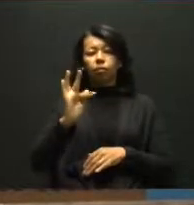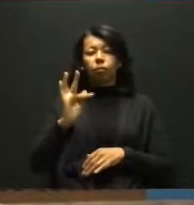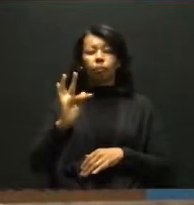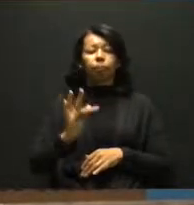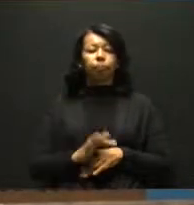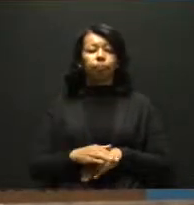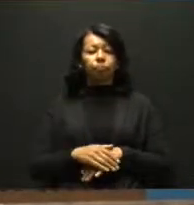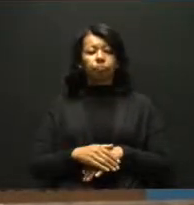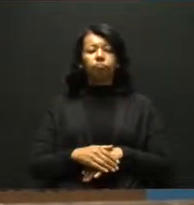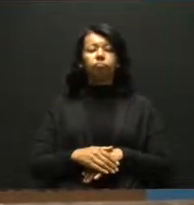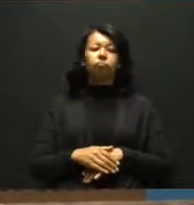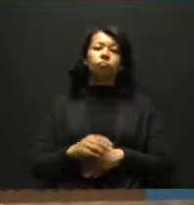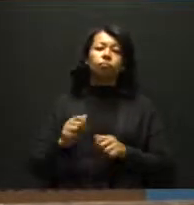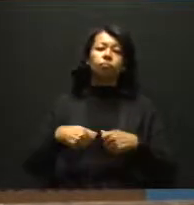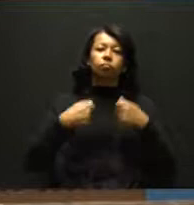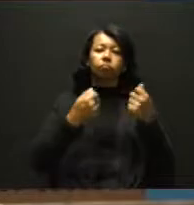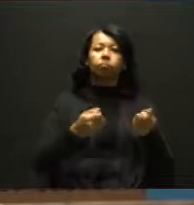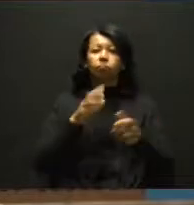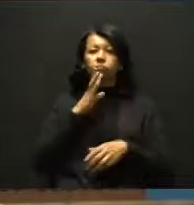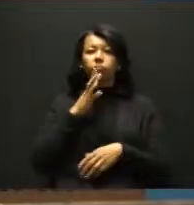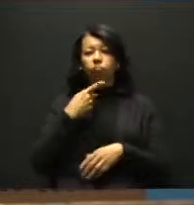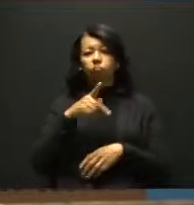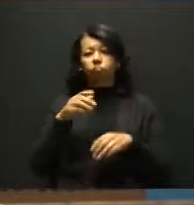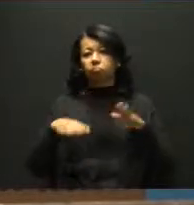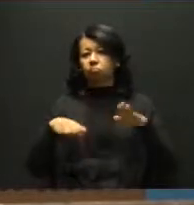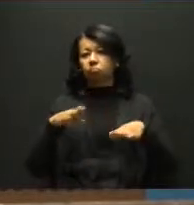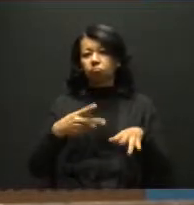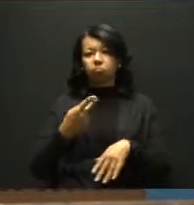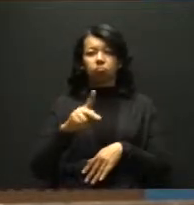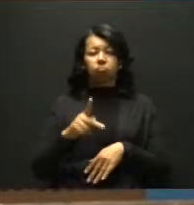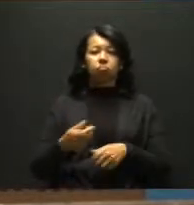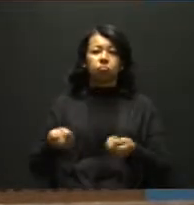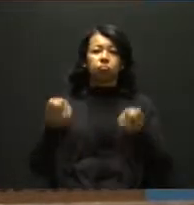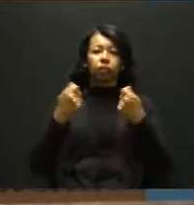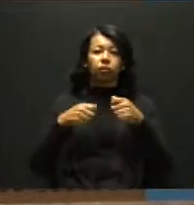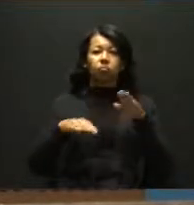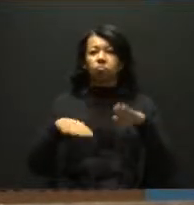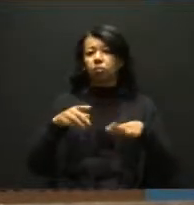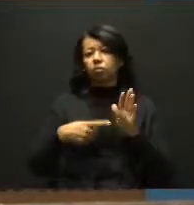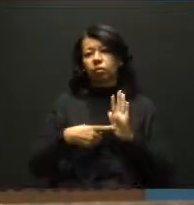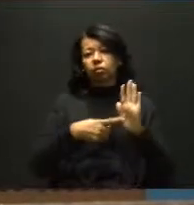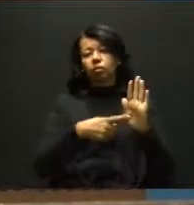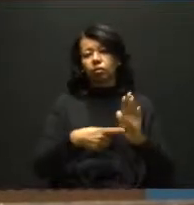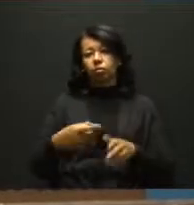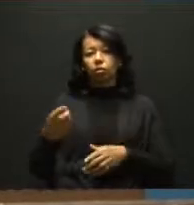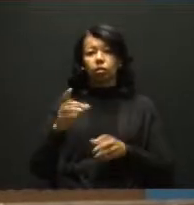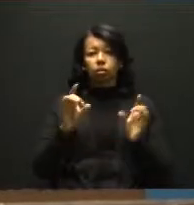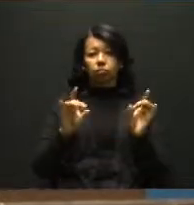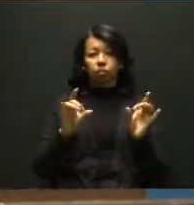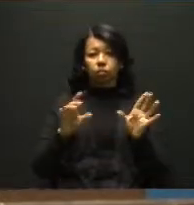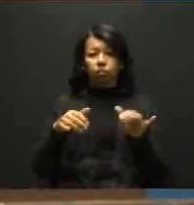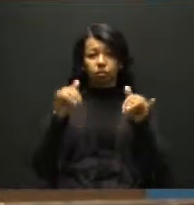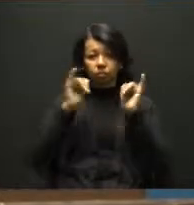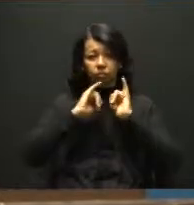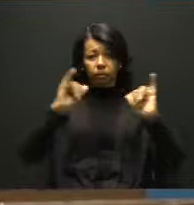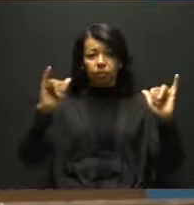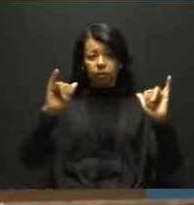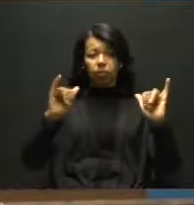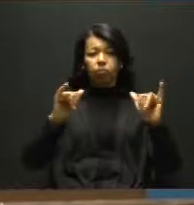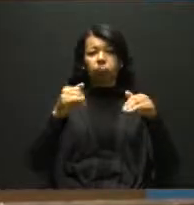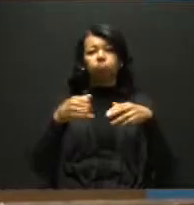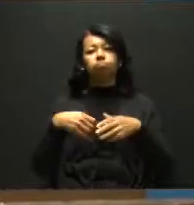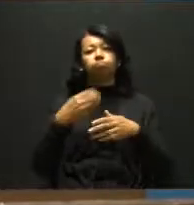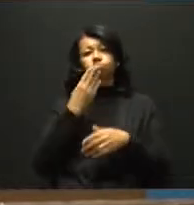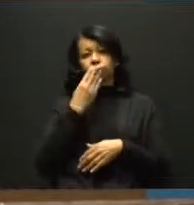que lhes assegura o acesso por qualquer meio legítimo devendo pedido contém identificação do requerente a especificação da informação requerida